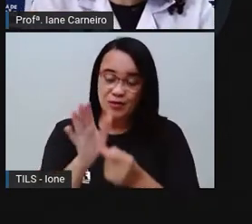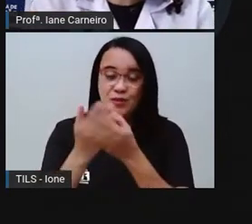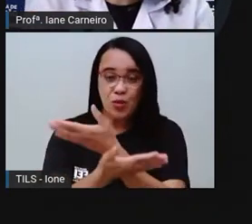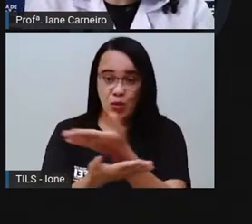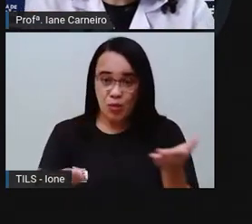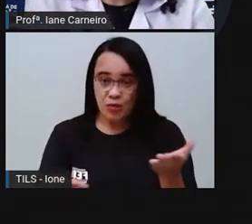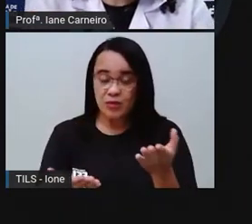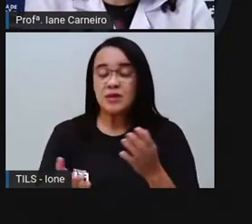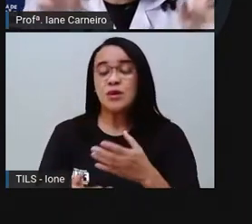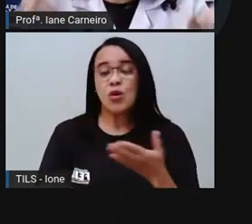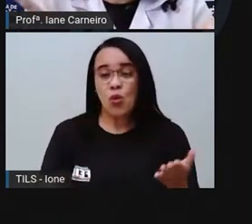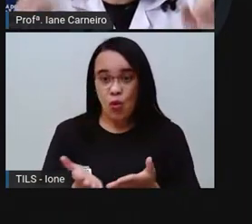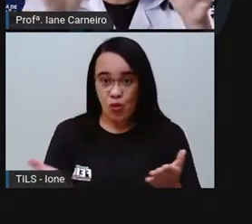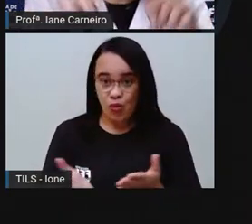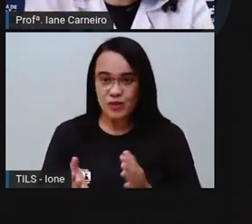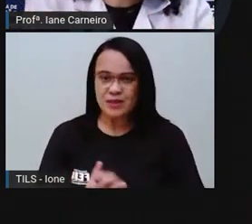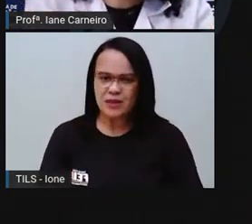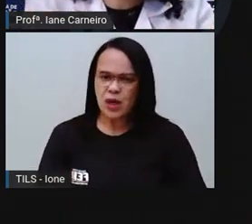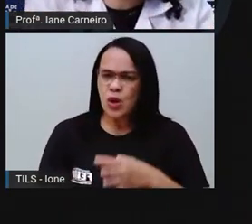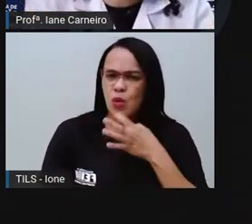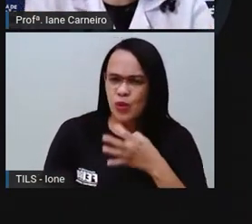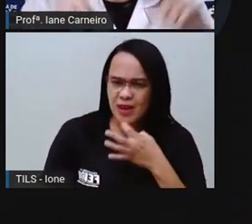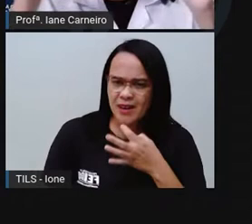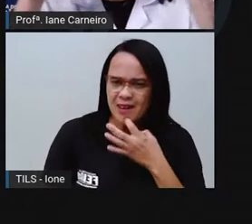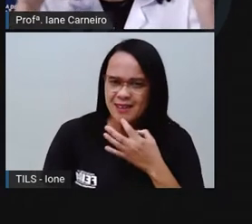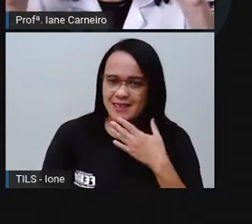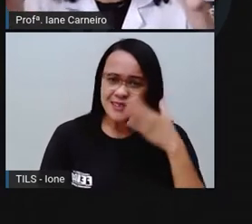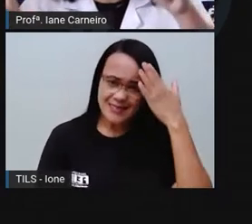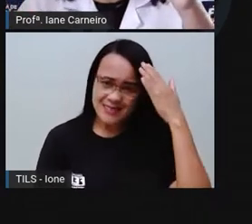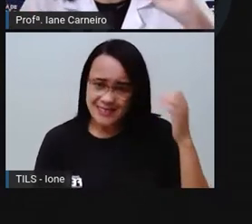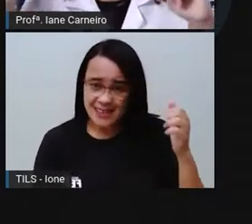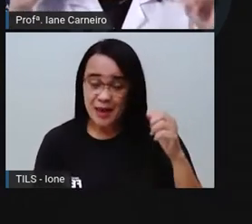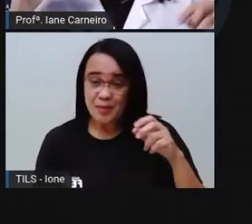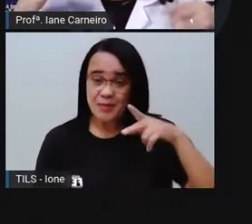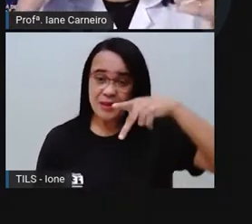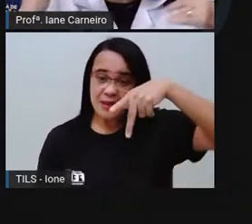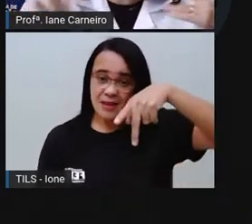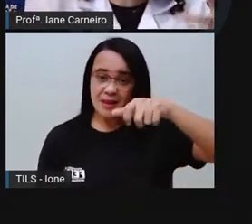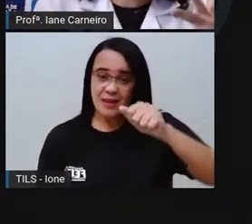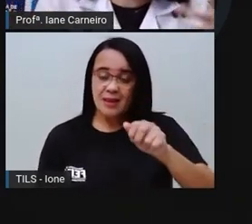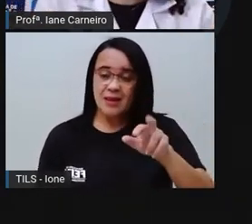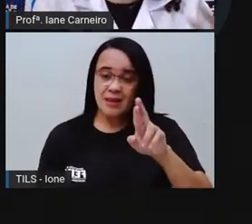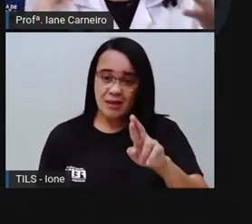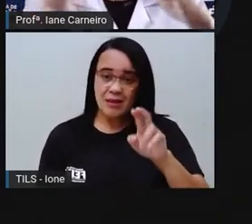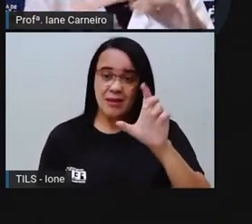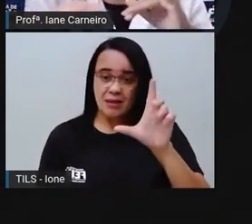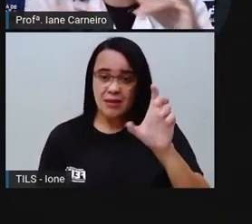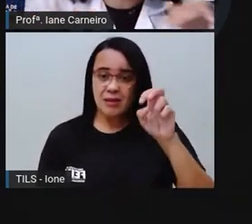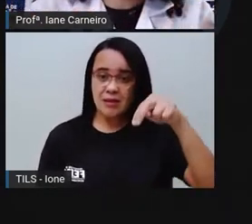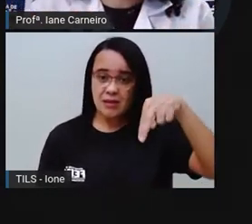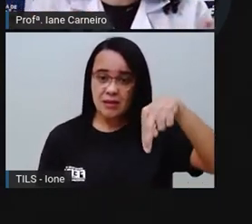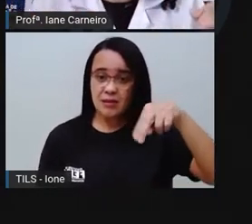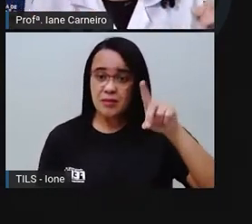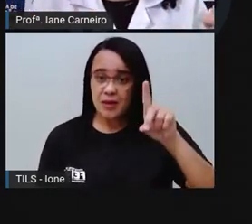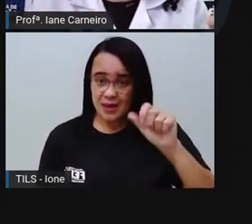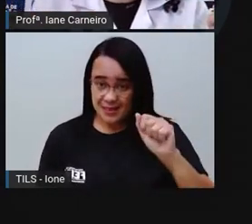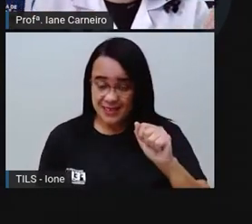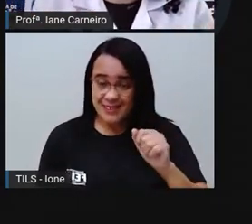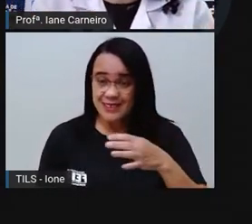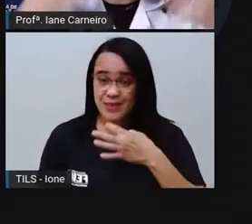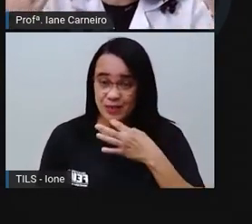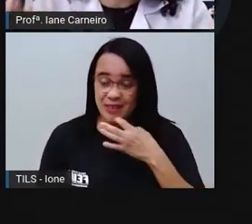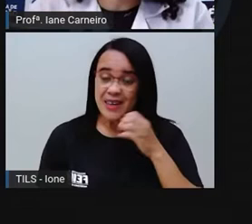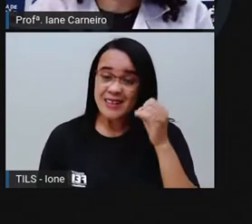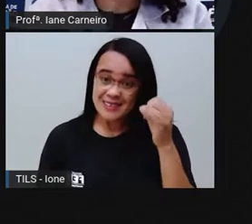linda você conhecer coloca nos comentários aí eu conheço pro E aí pede para algum adulto e colocando aí nos